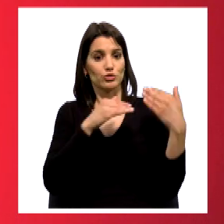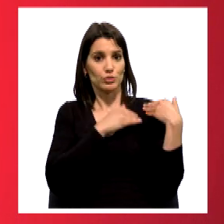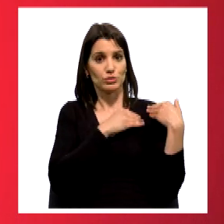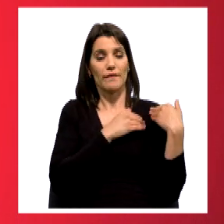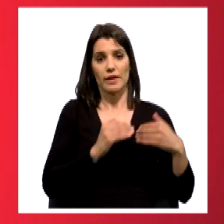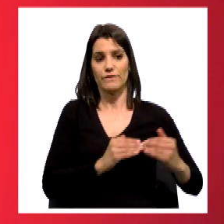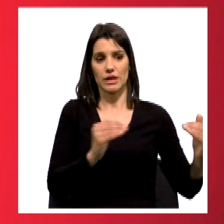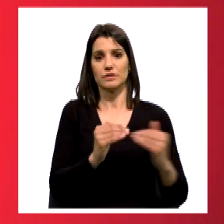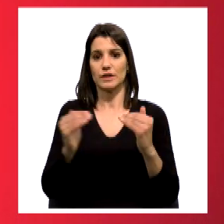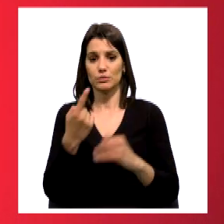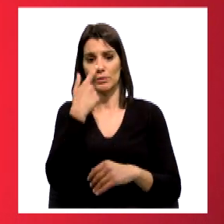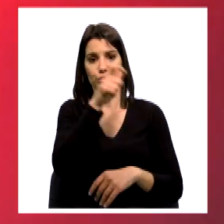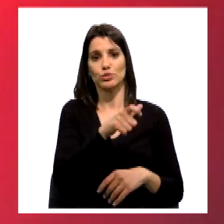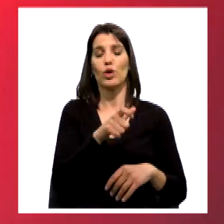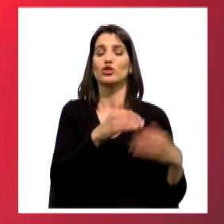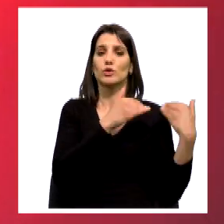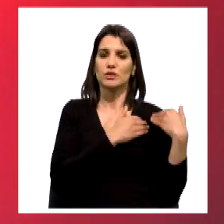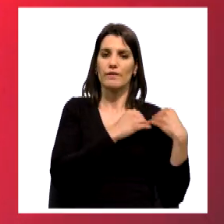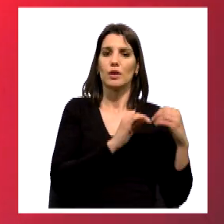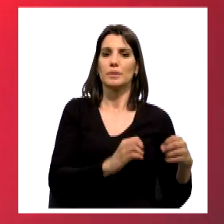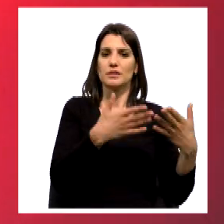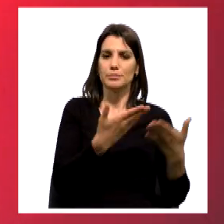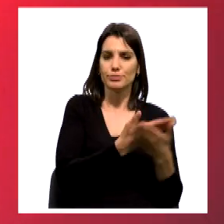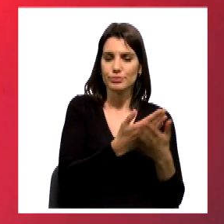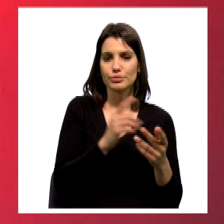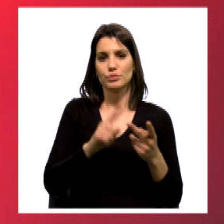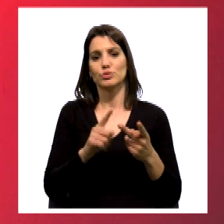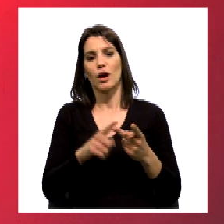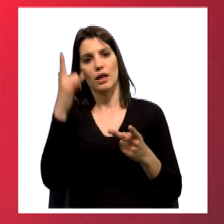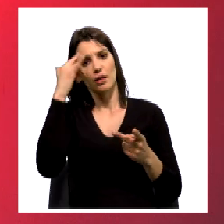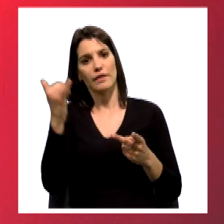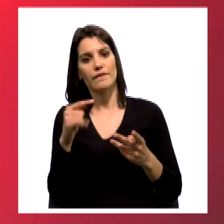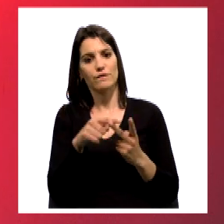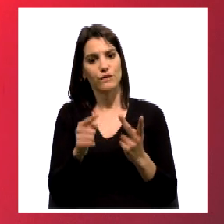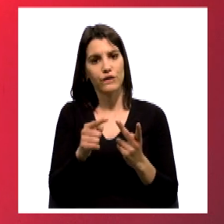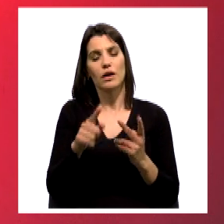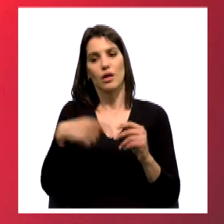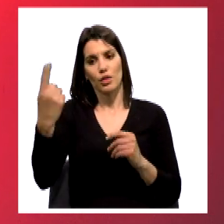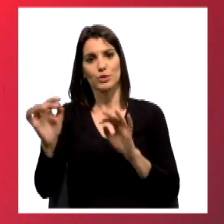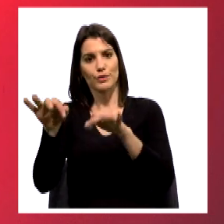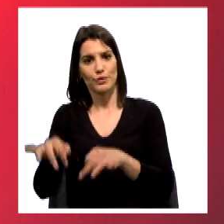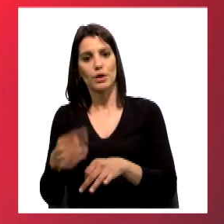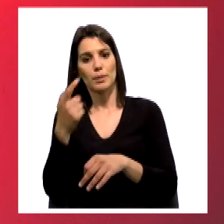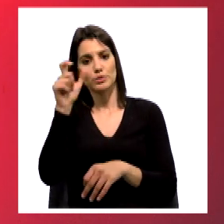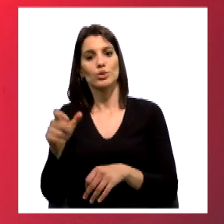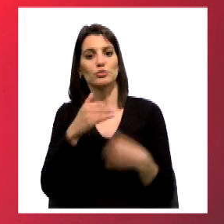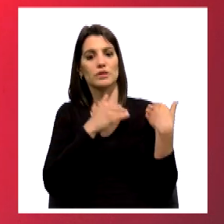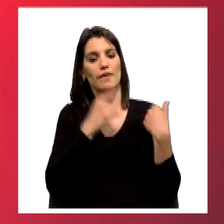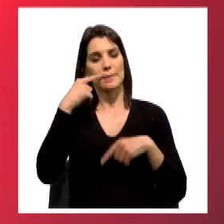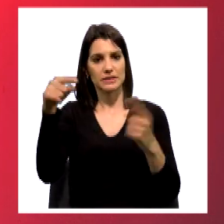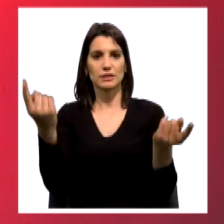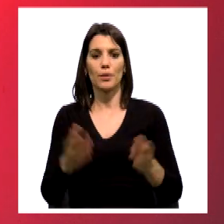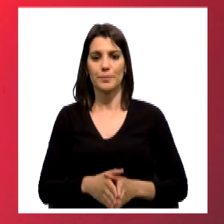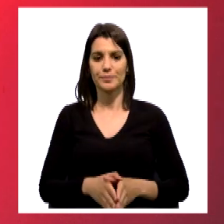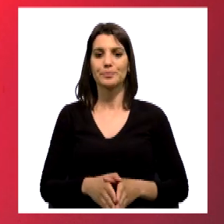que ter pessoas responsáveis por cada uma desta fase. Uma pessoa responsável pelo briefing, dois criativos above the line, 2 criativos below the line e uma